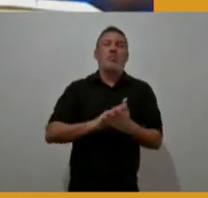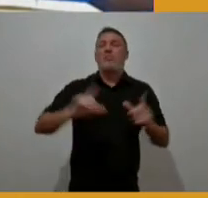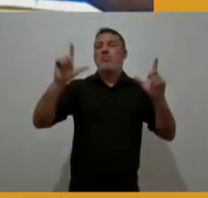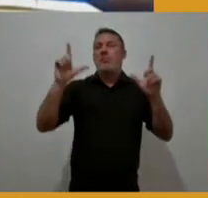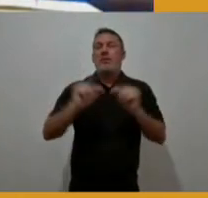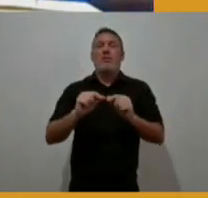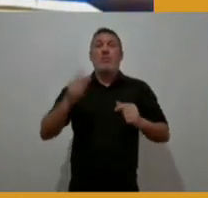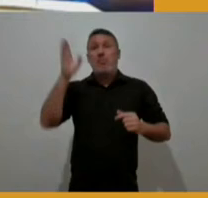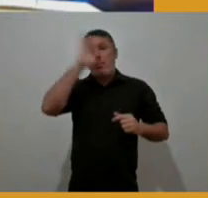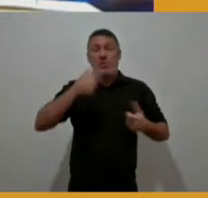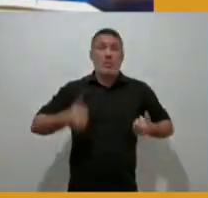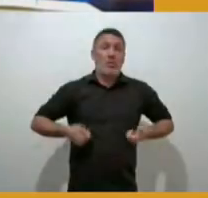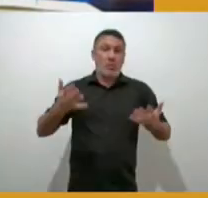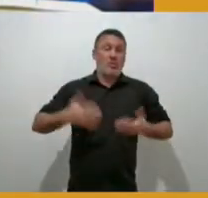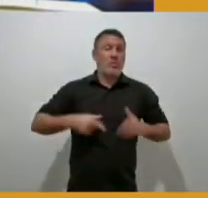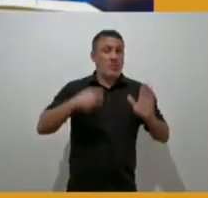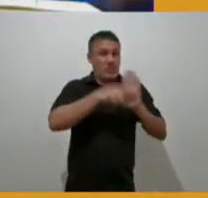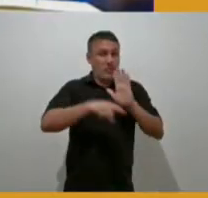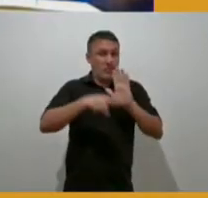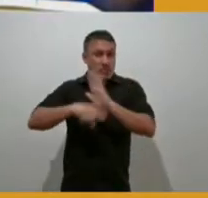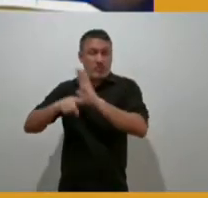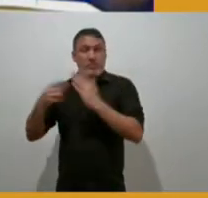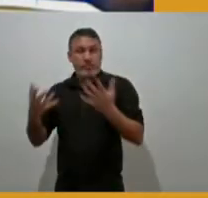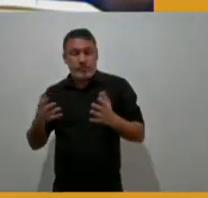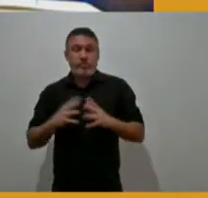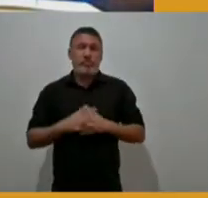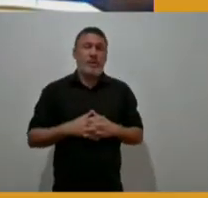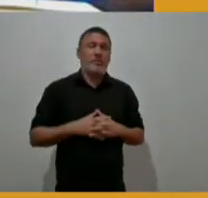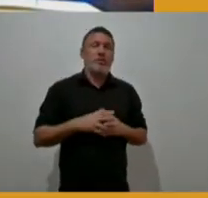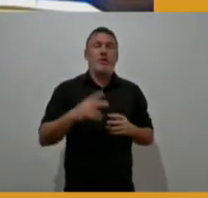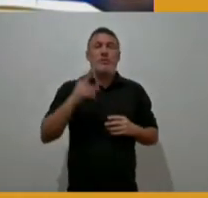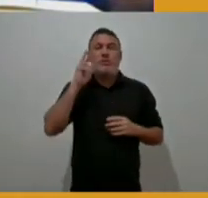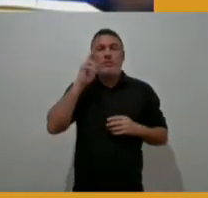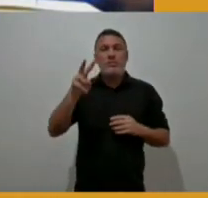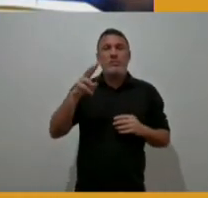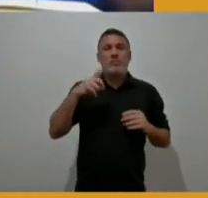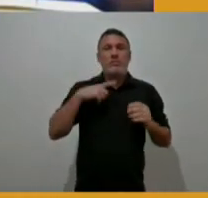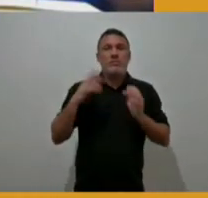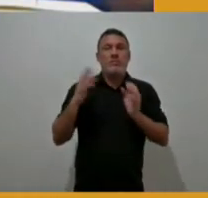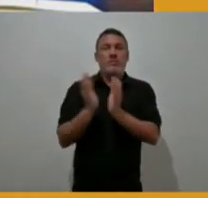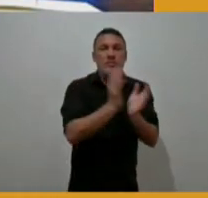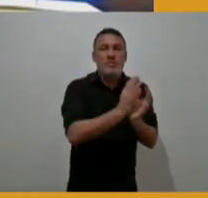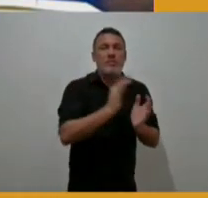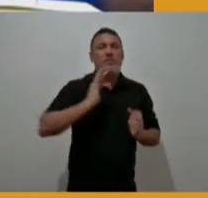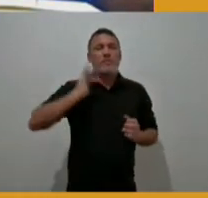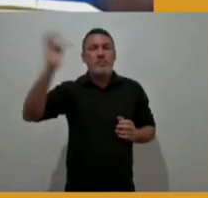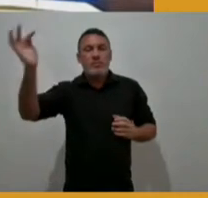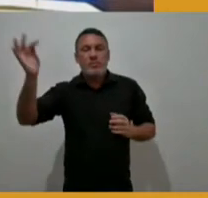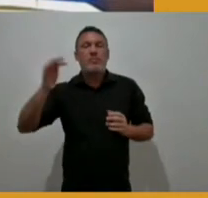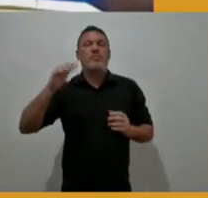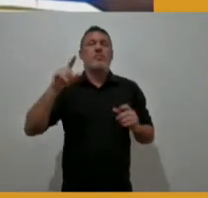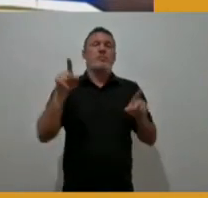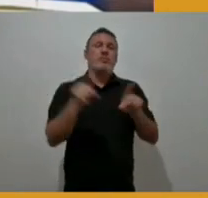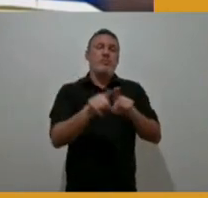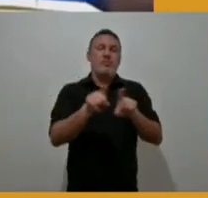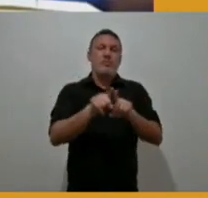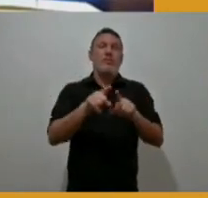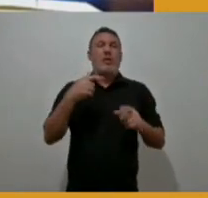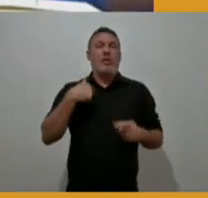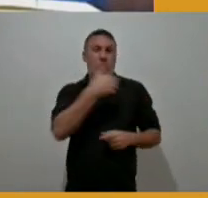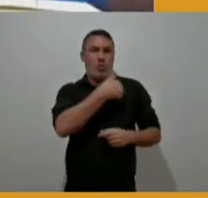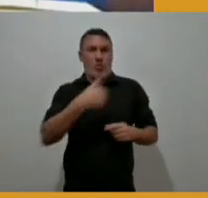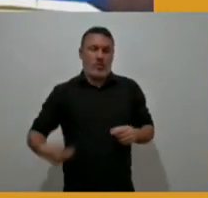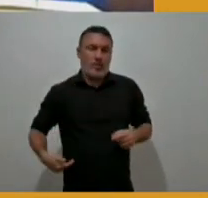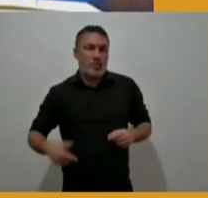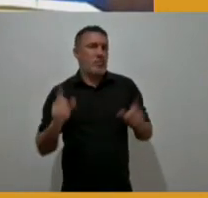assim, você ter capacidade de pensar o futuro, para além do período que eu sou governador do estado e para além do período que